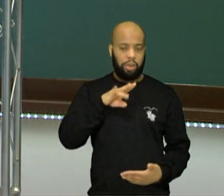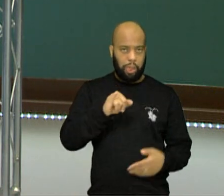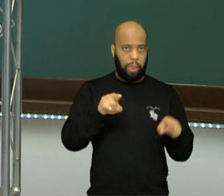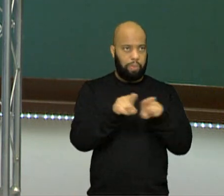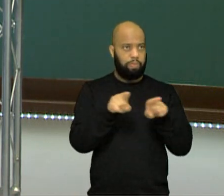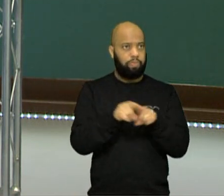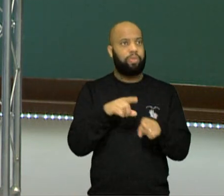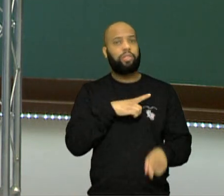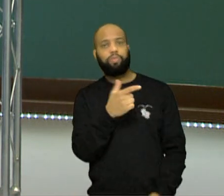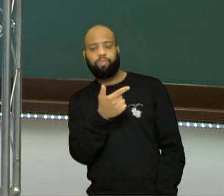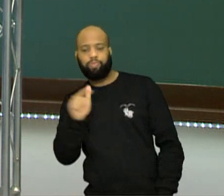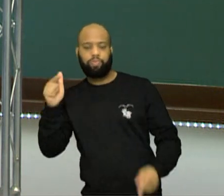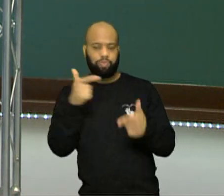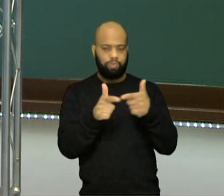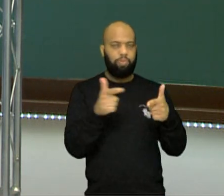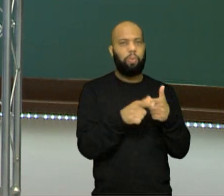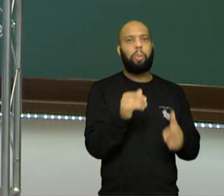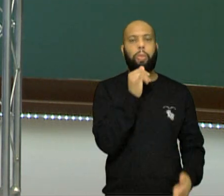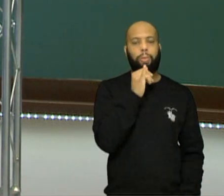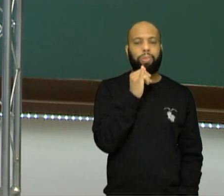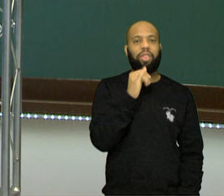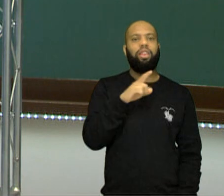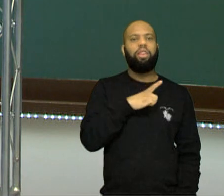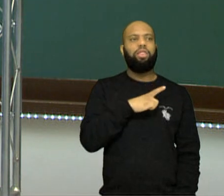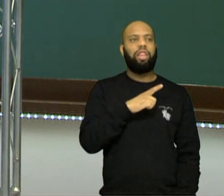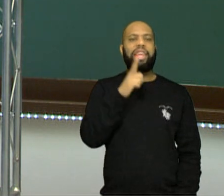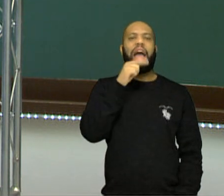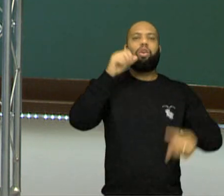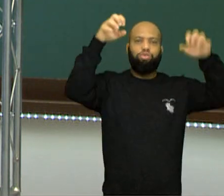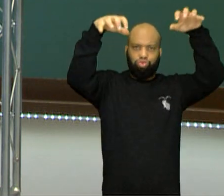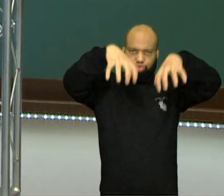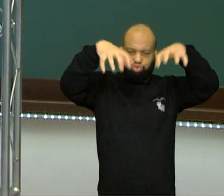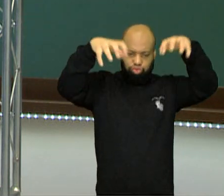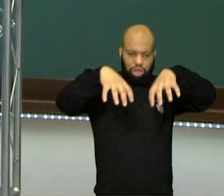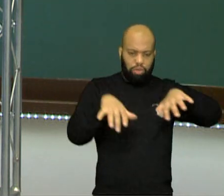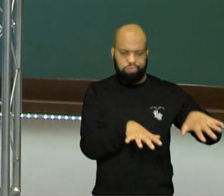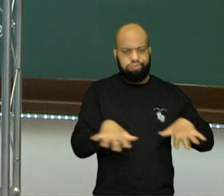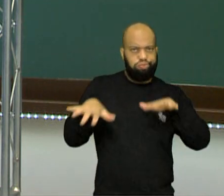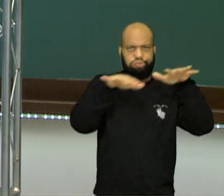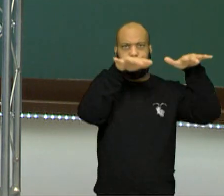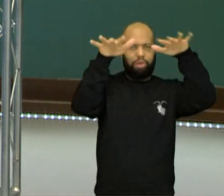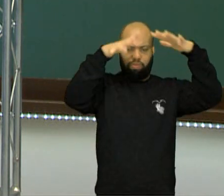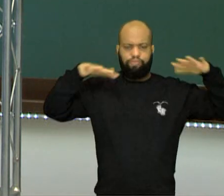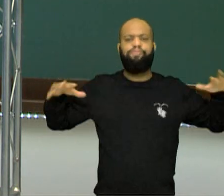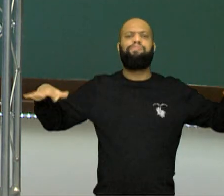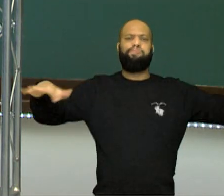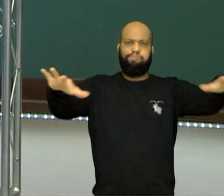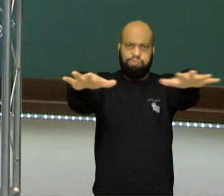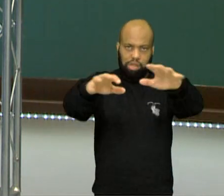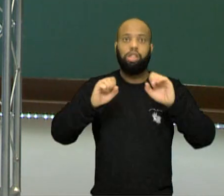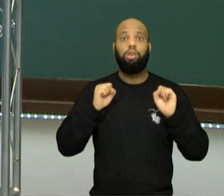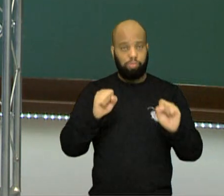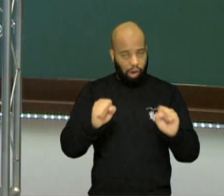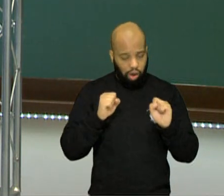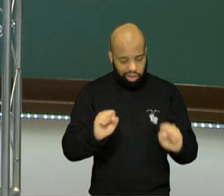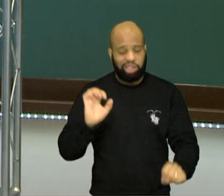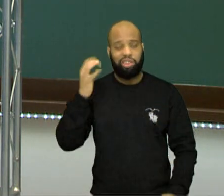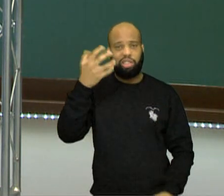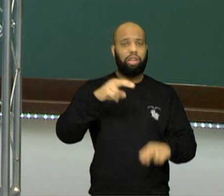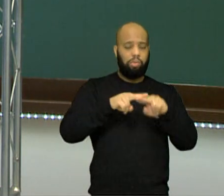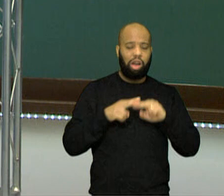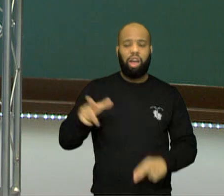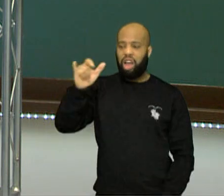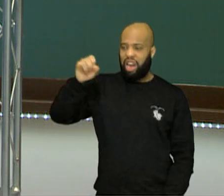lá outros fatores como as enchentes, as inundações, que podem ser provocadas ou podem aumentar, podem